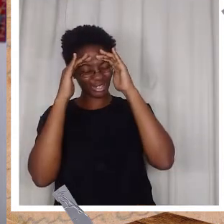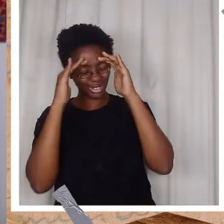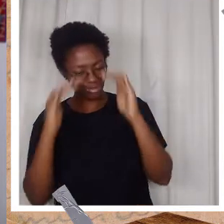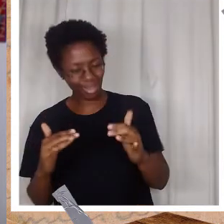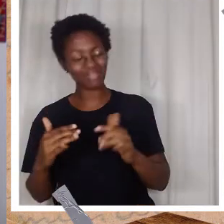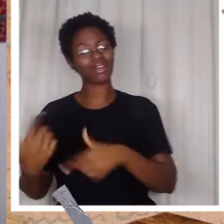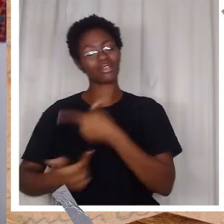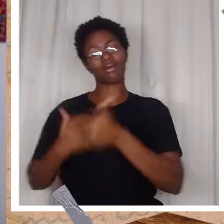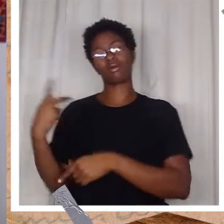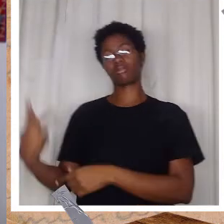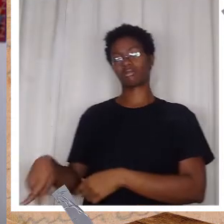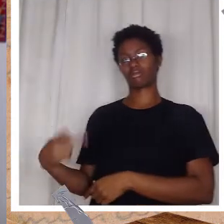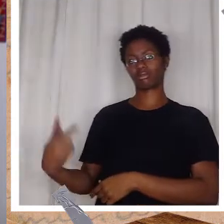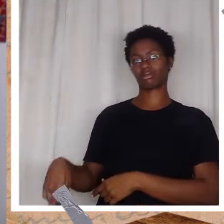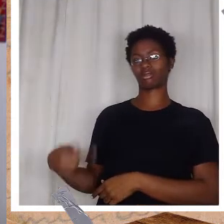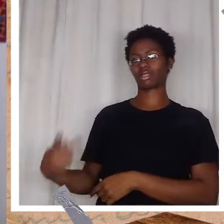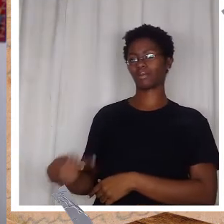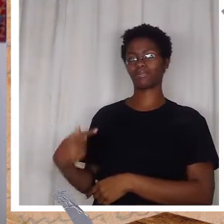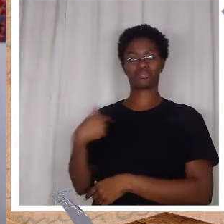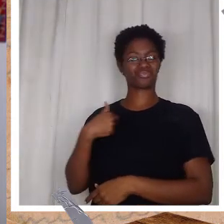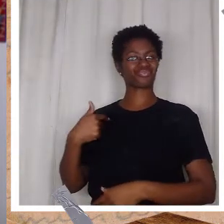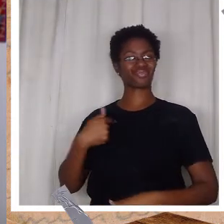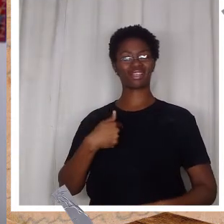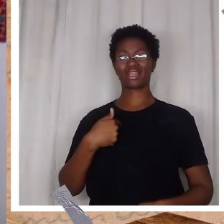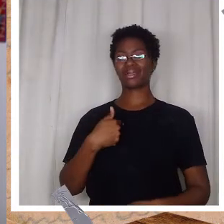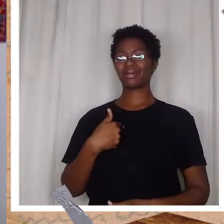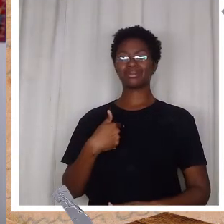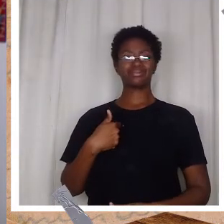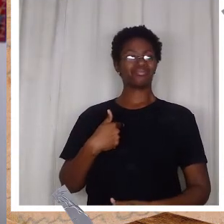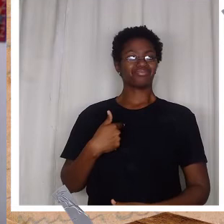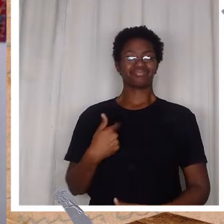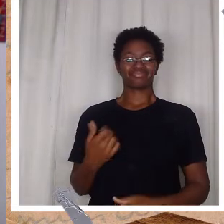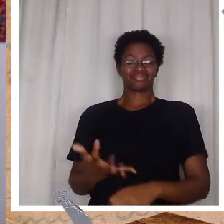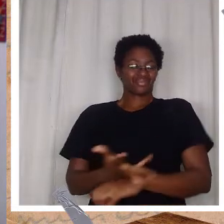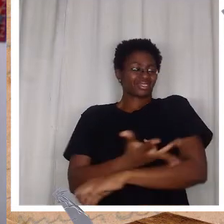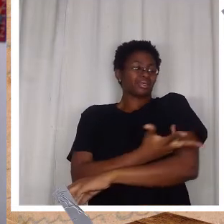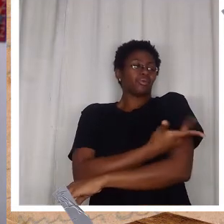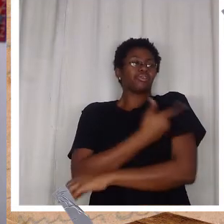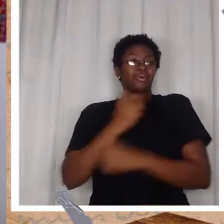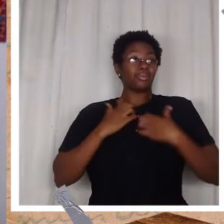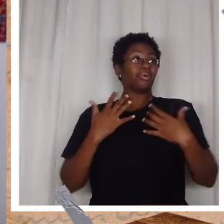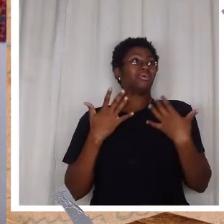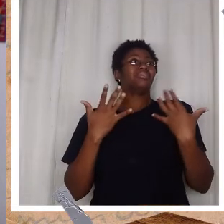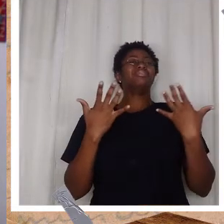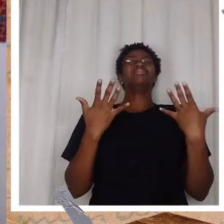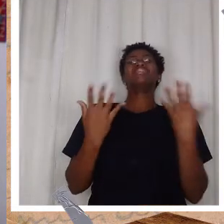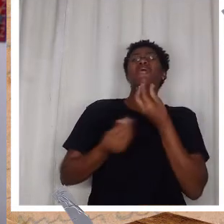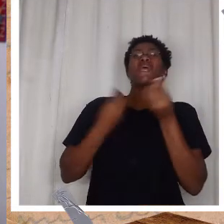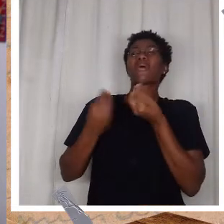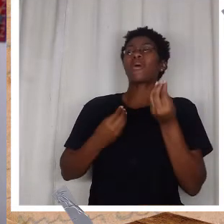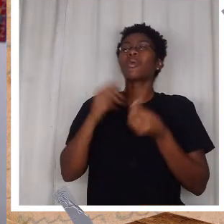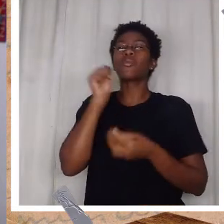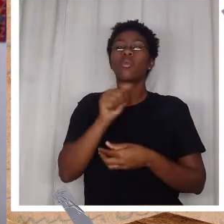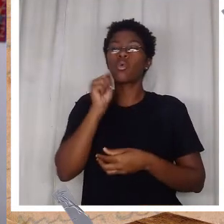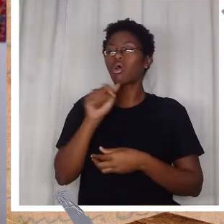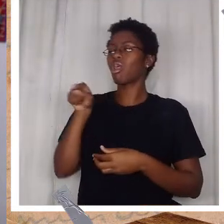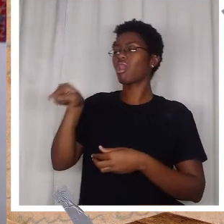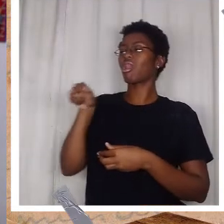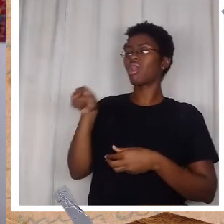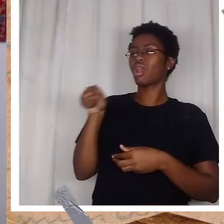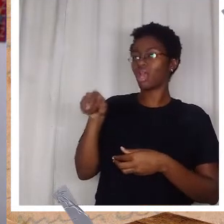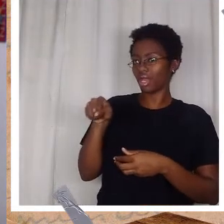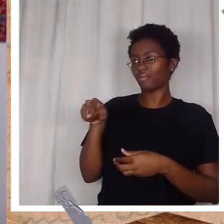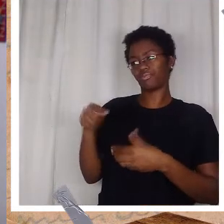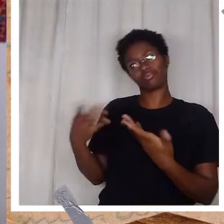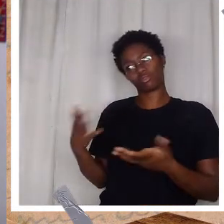mais tirei, isso que me deixava muito impactado, como aquela mulher, naquela situação que a